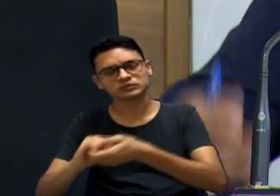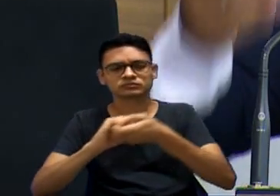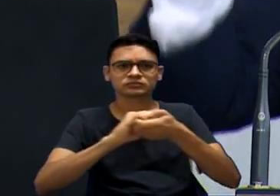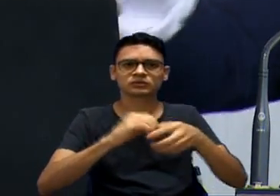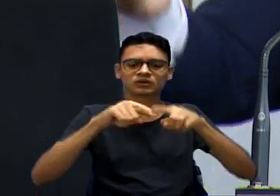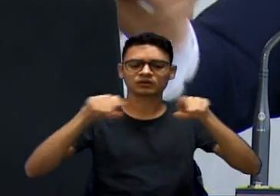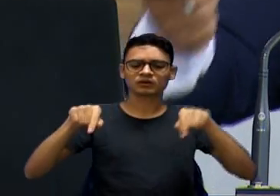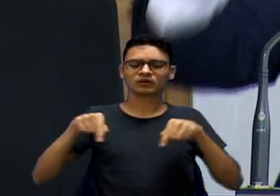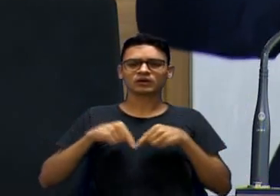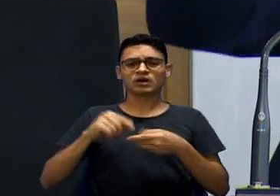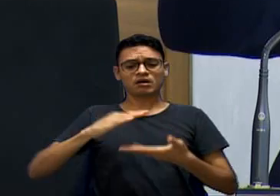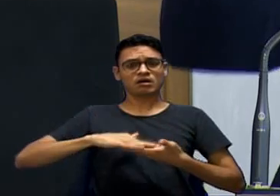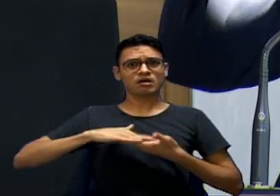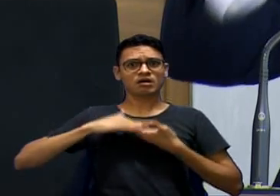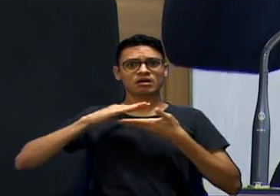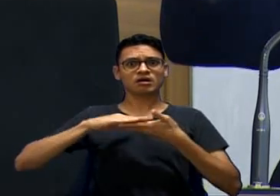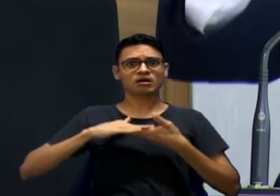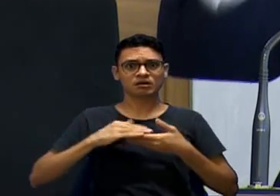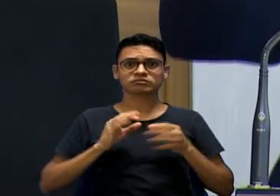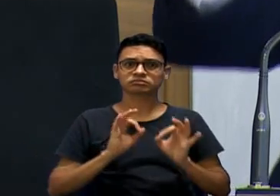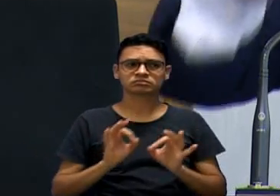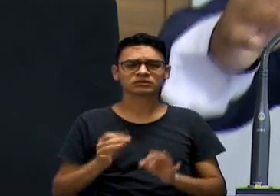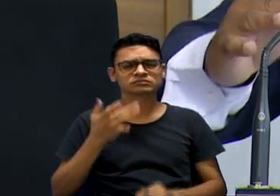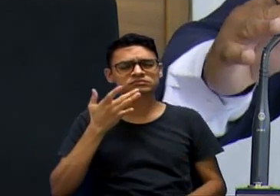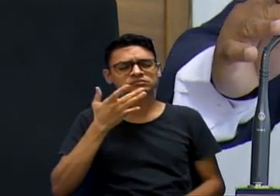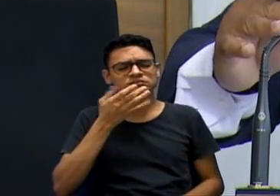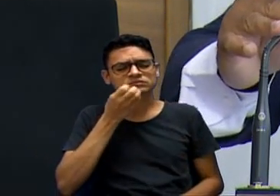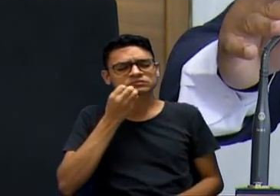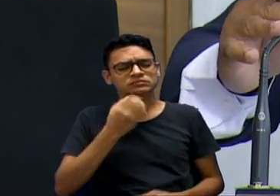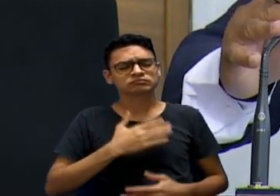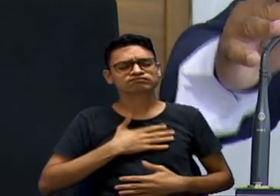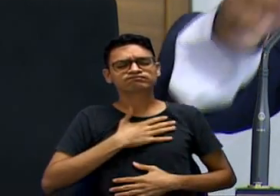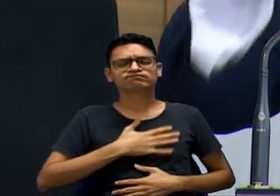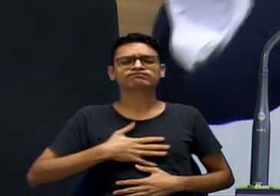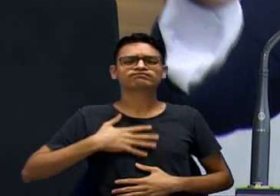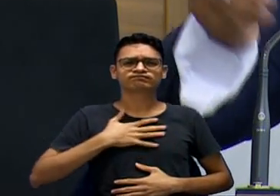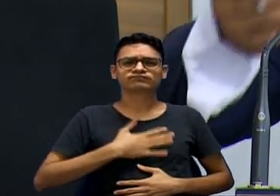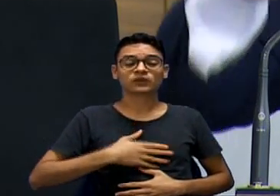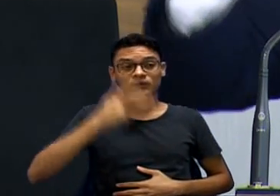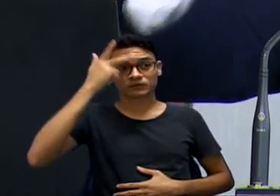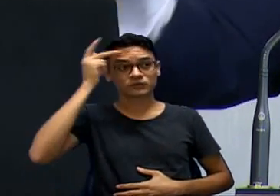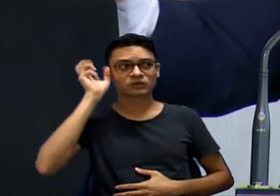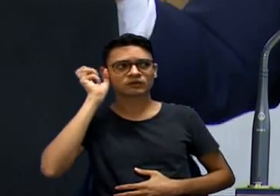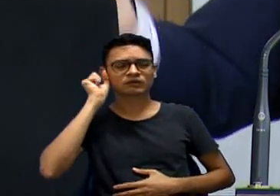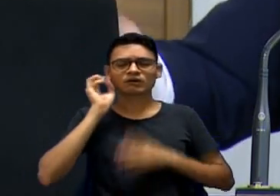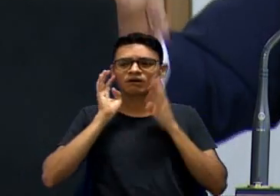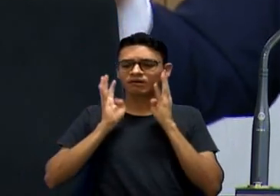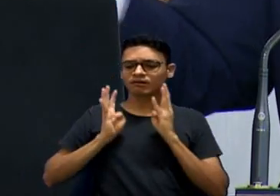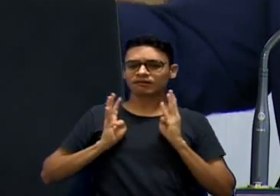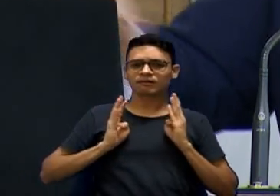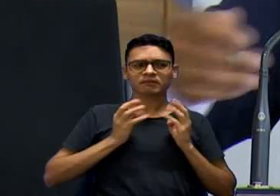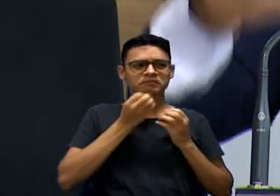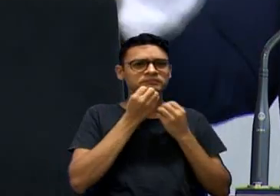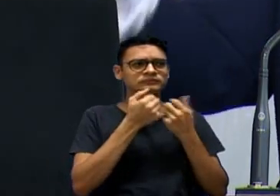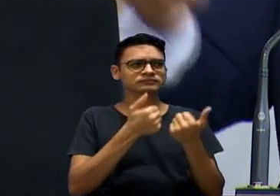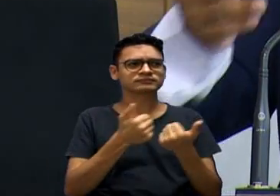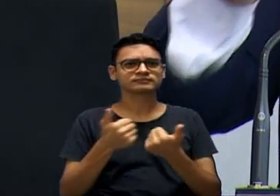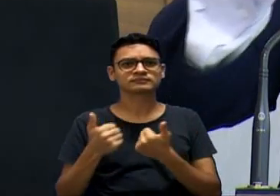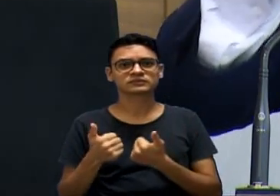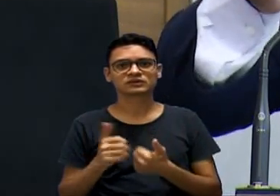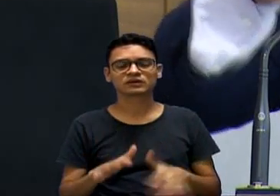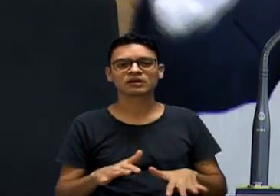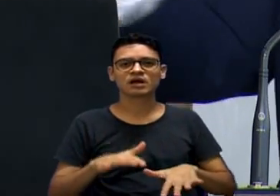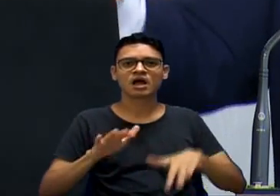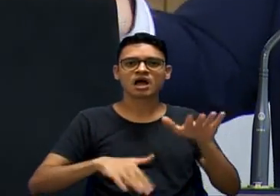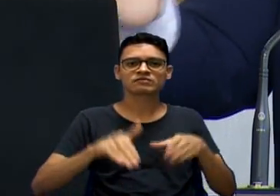gabinete foi elogiado. Isso é gostoso, você ouvir das pessoas, né? Muitas vezes a gente tem vezes que muita gente não tem